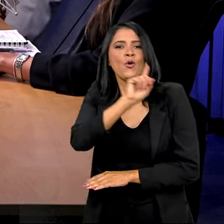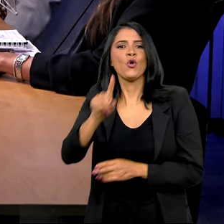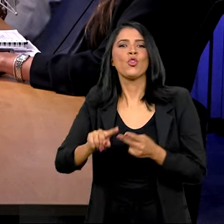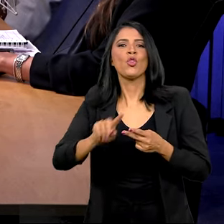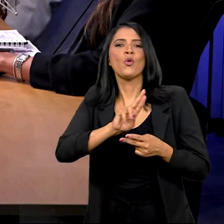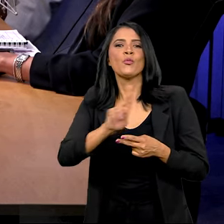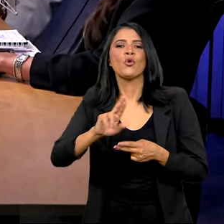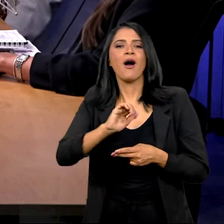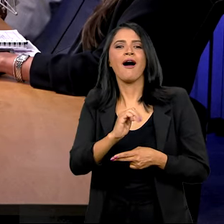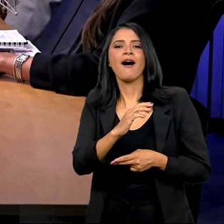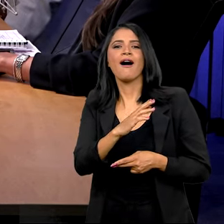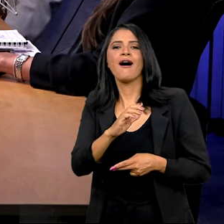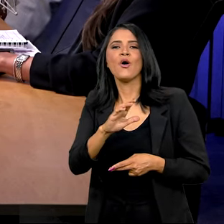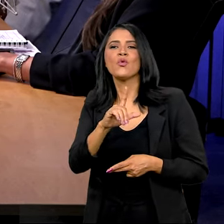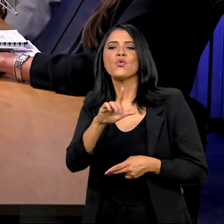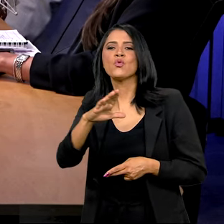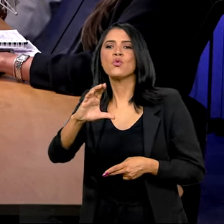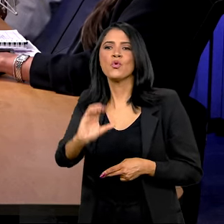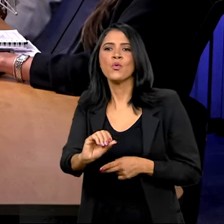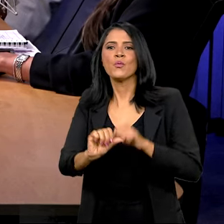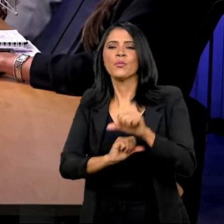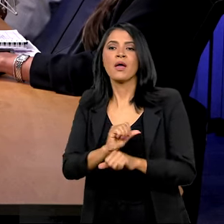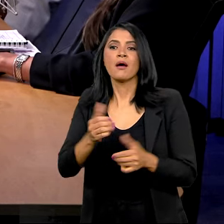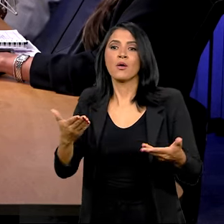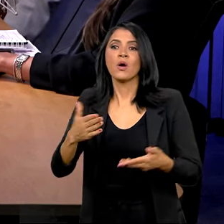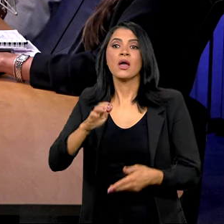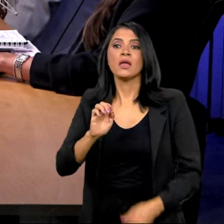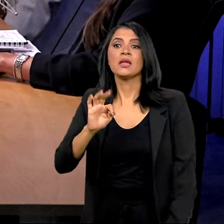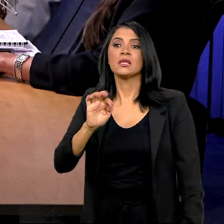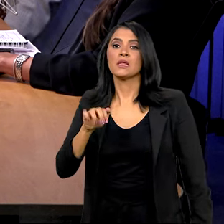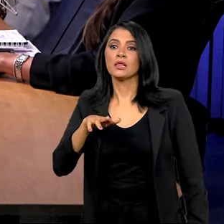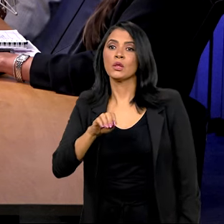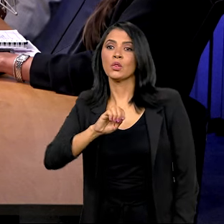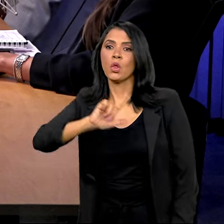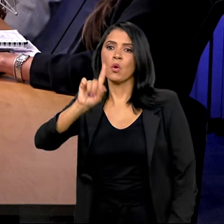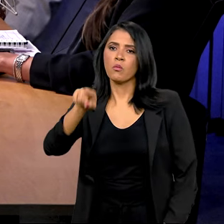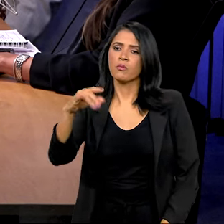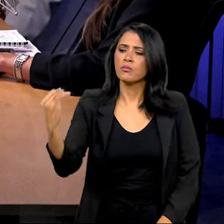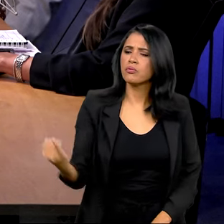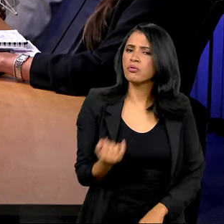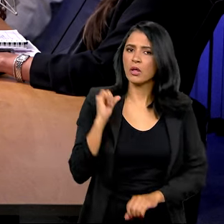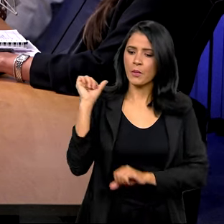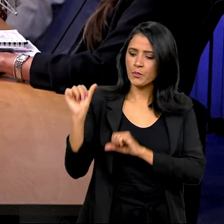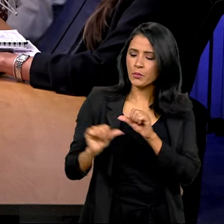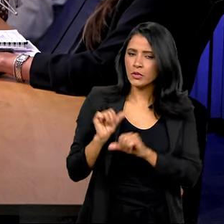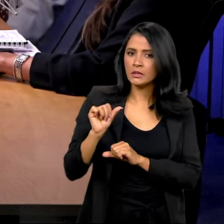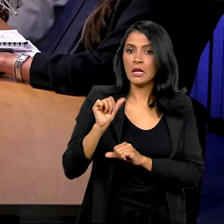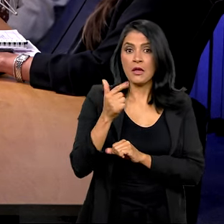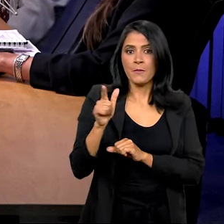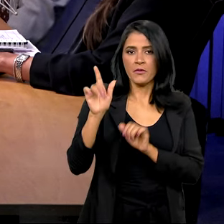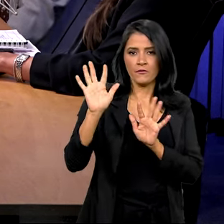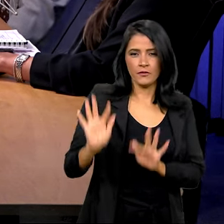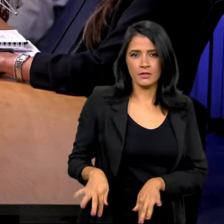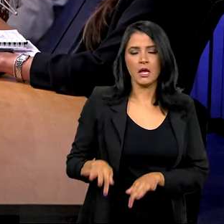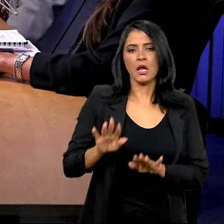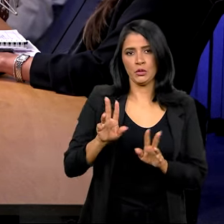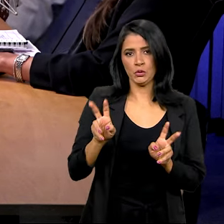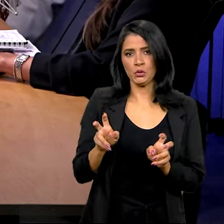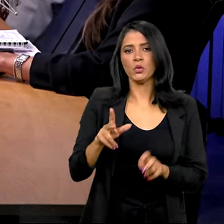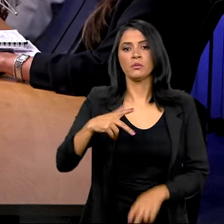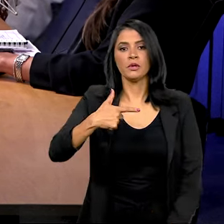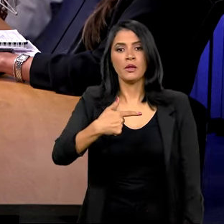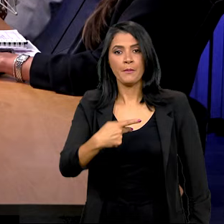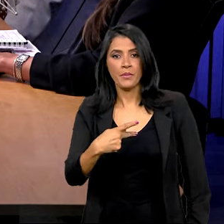etanol e que é um elemento essencial desse processo de eh transição energética só para terminar na questão do